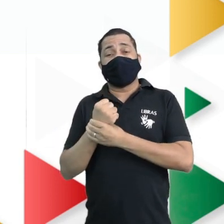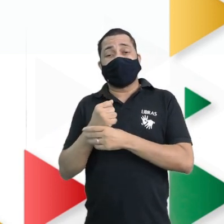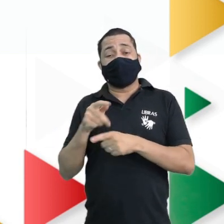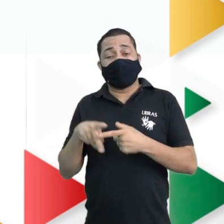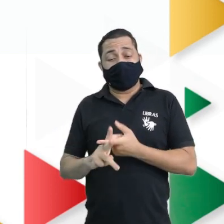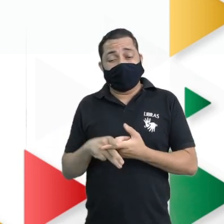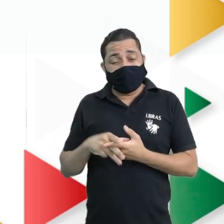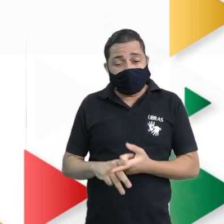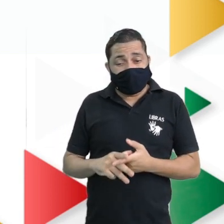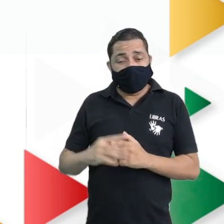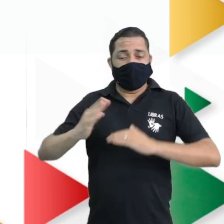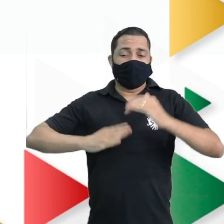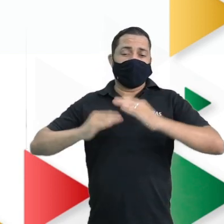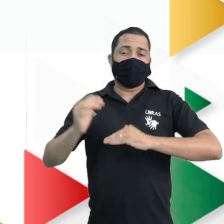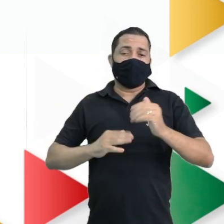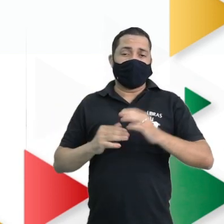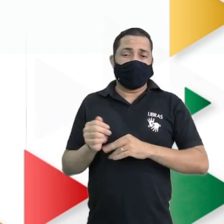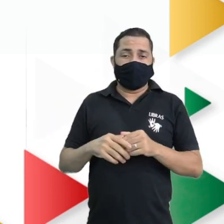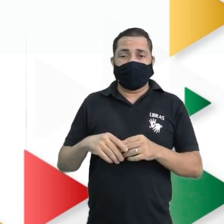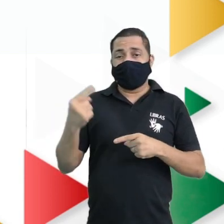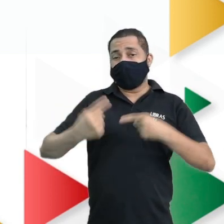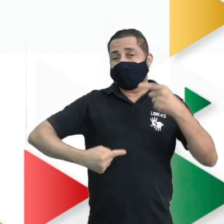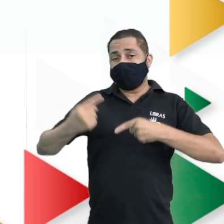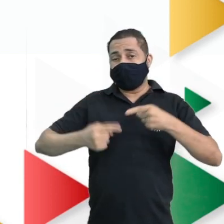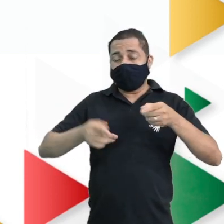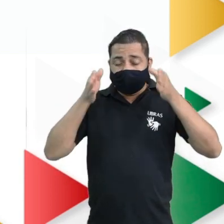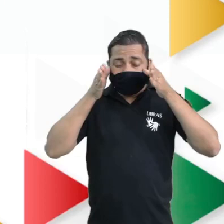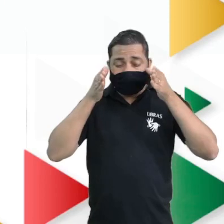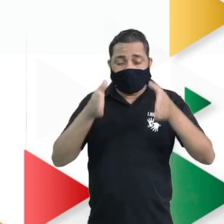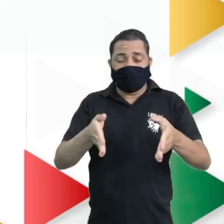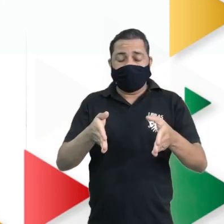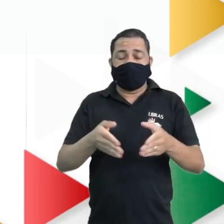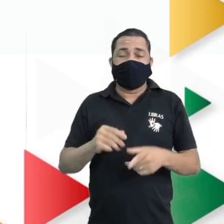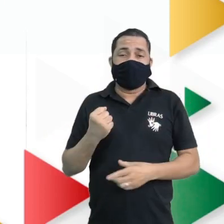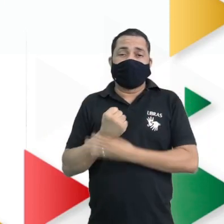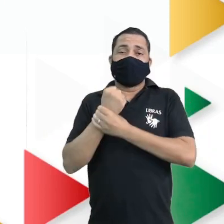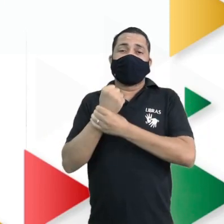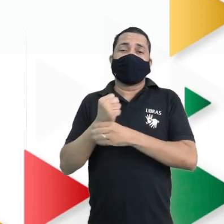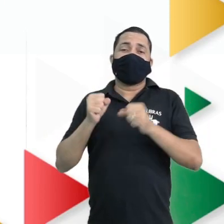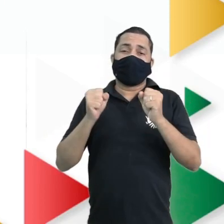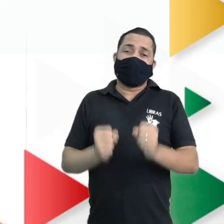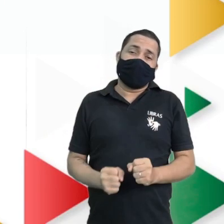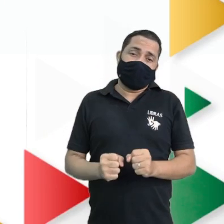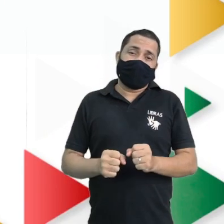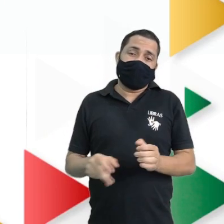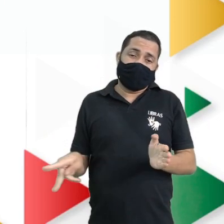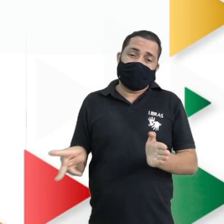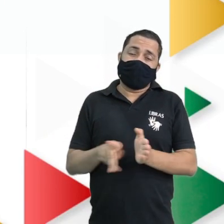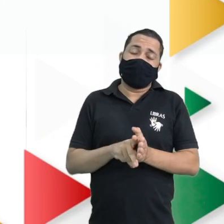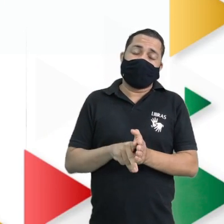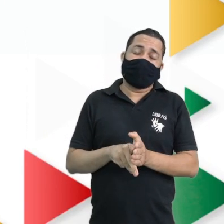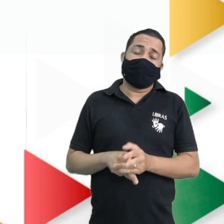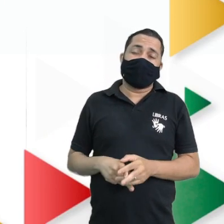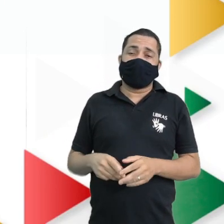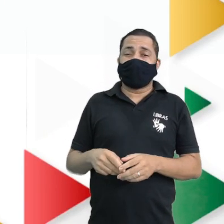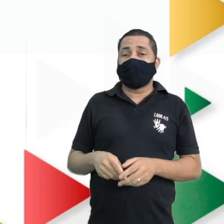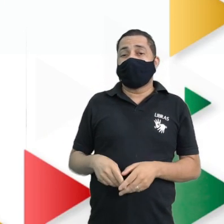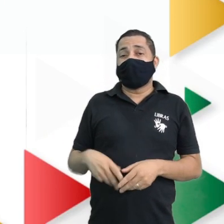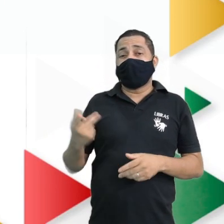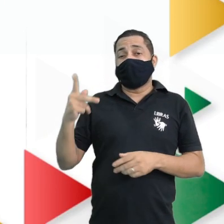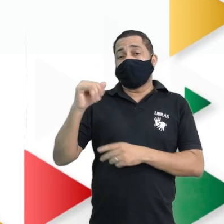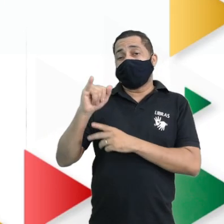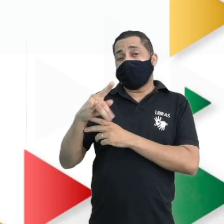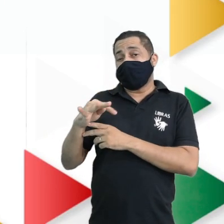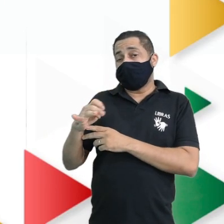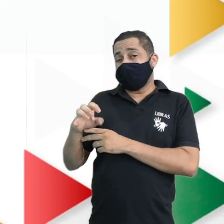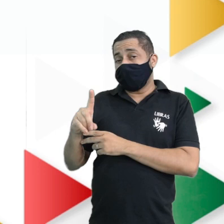da estrutura política centralizada e à preservação dos poderes reservados. Então, os liberais queriam